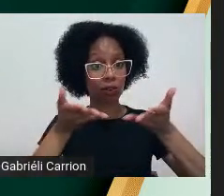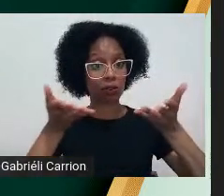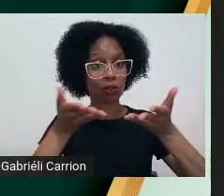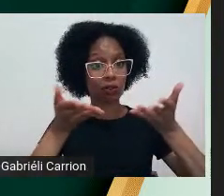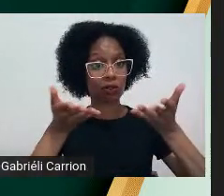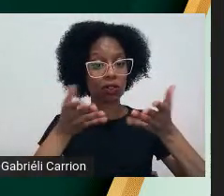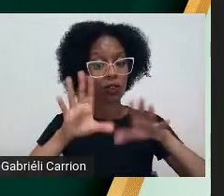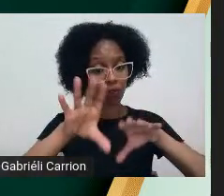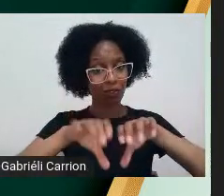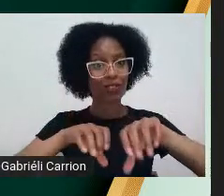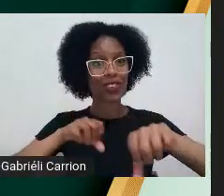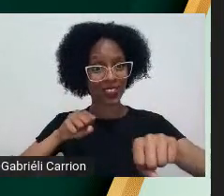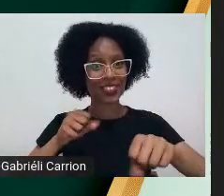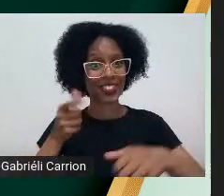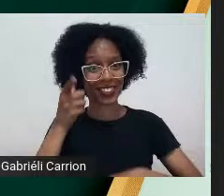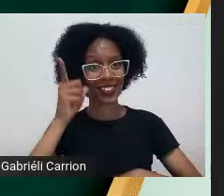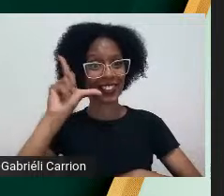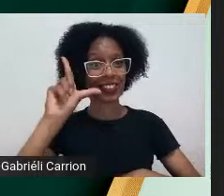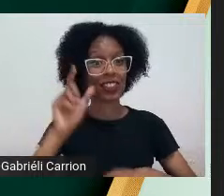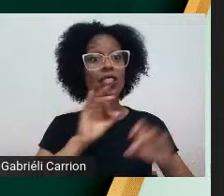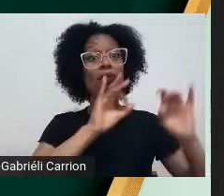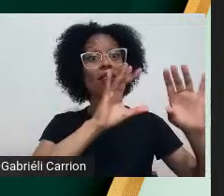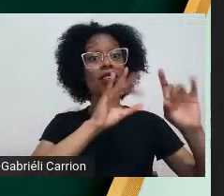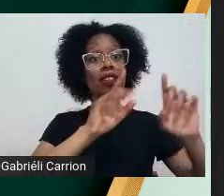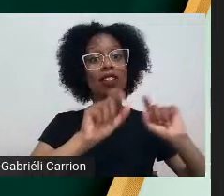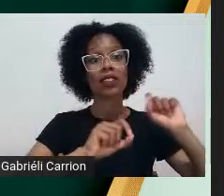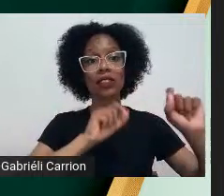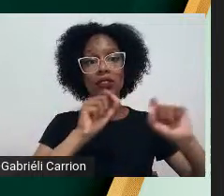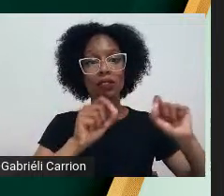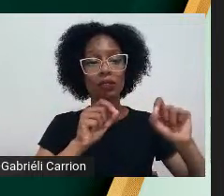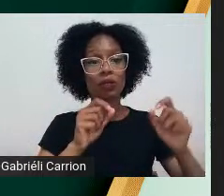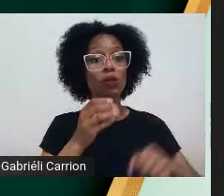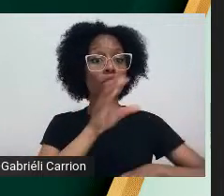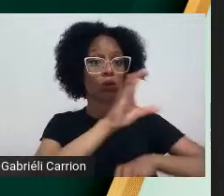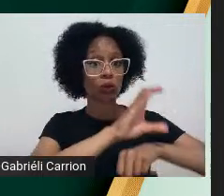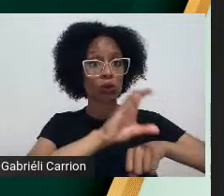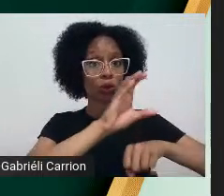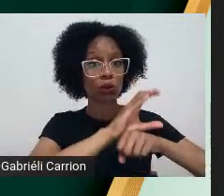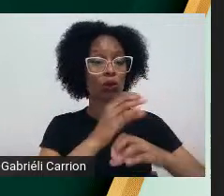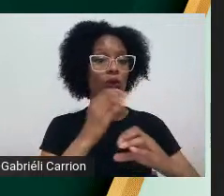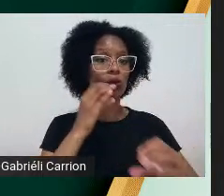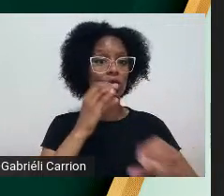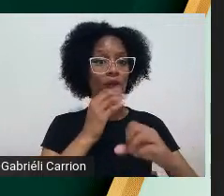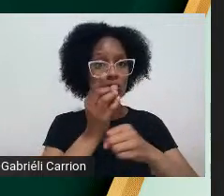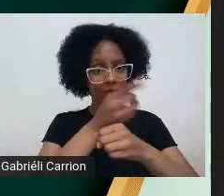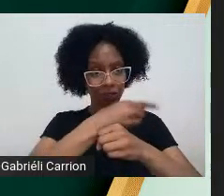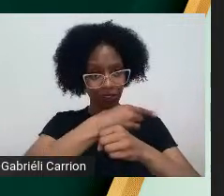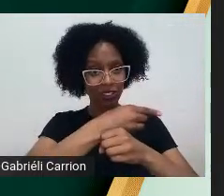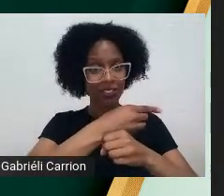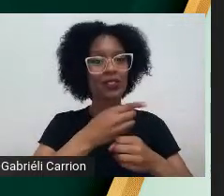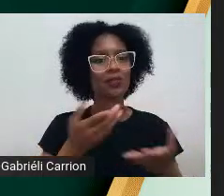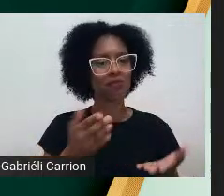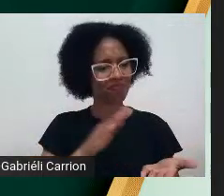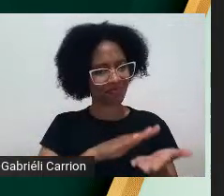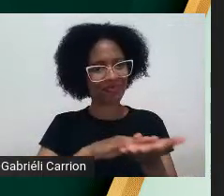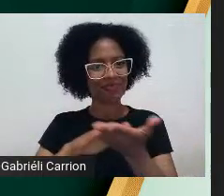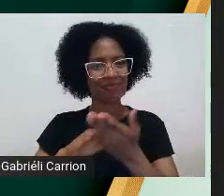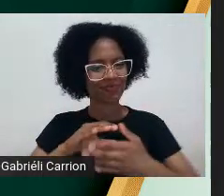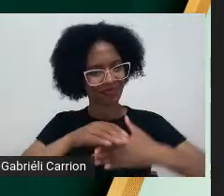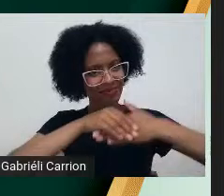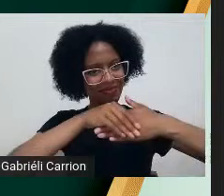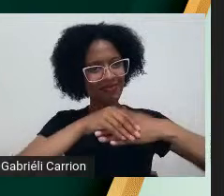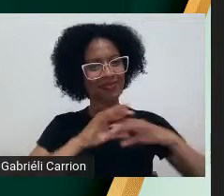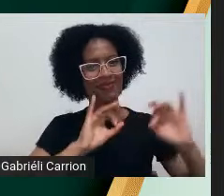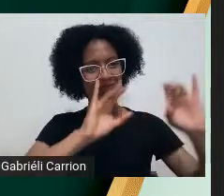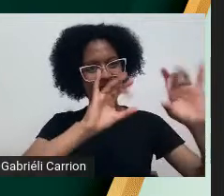colam grau, em especial aos concluintes do curso de Engenharia Cartográfica da Agrimensura, meus cumprimentos muito especiais